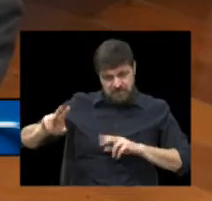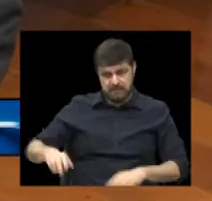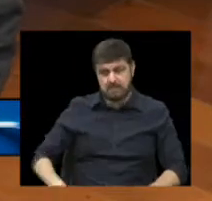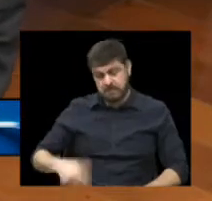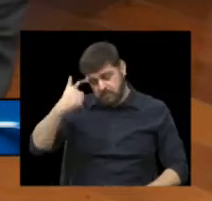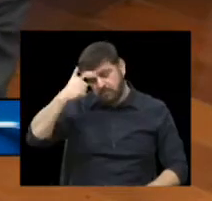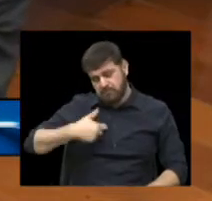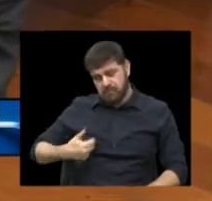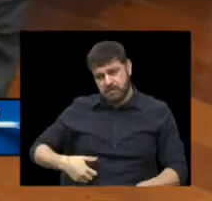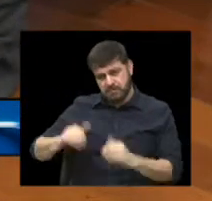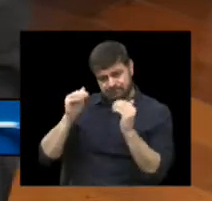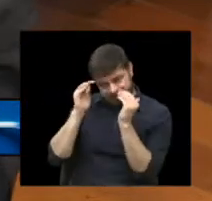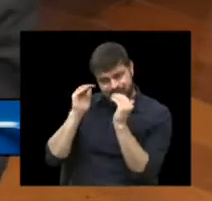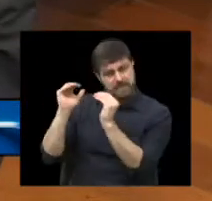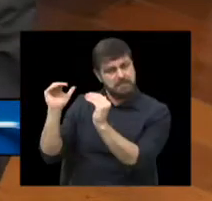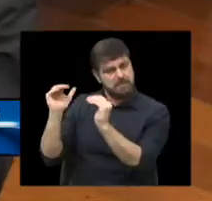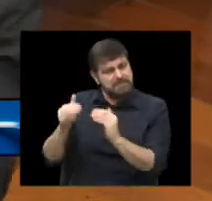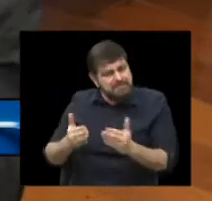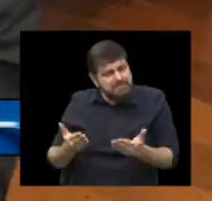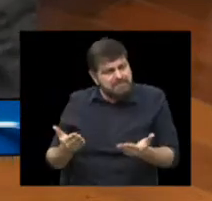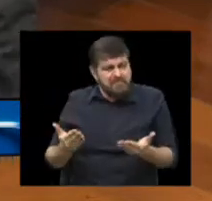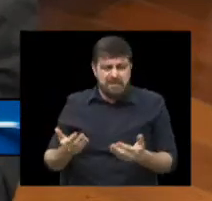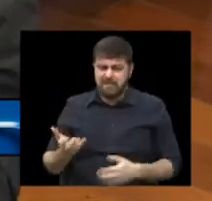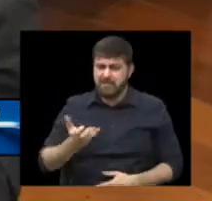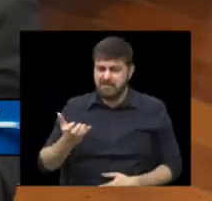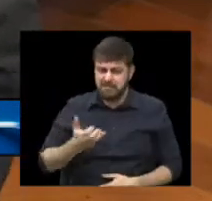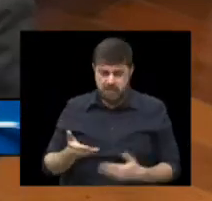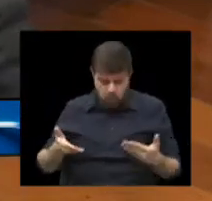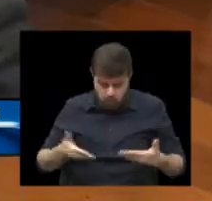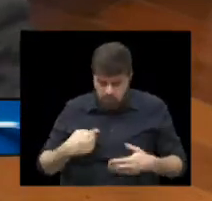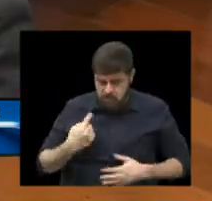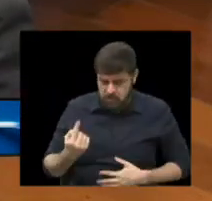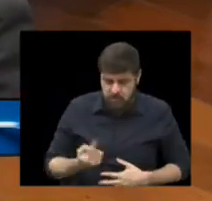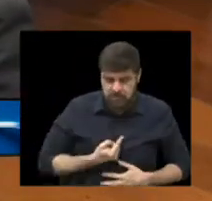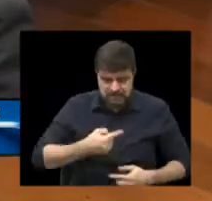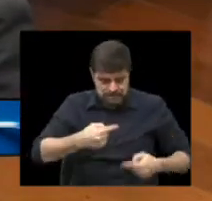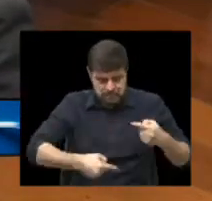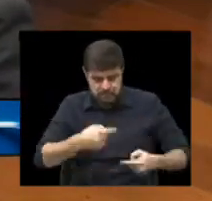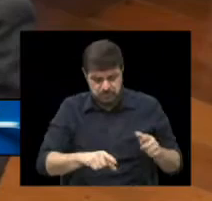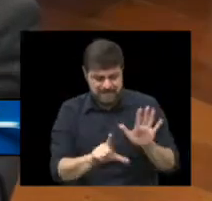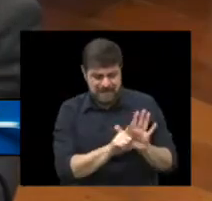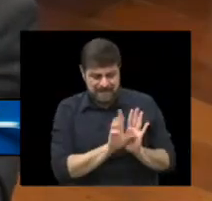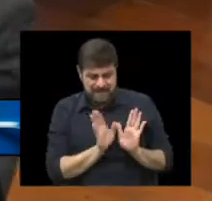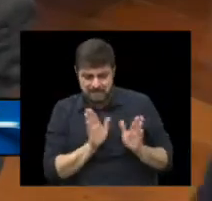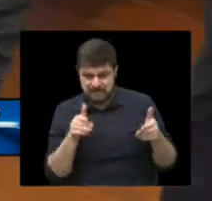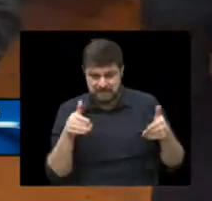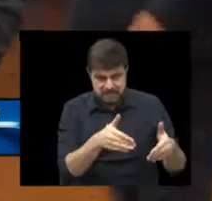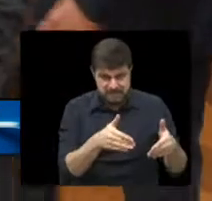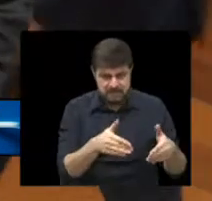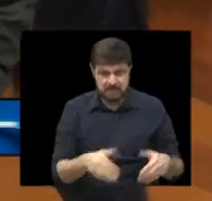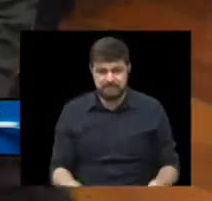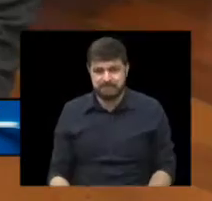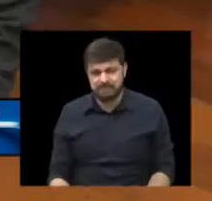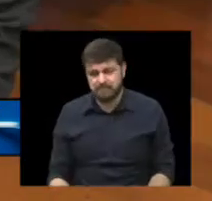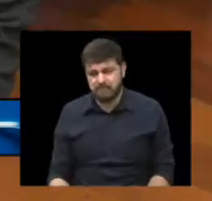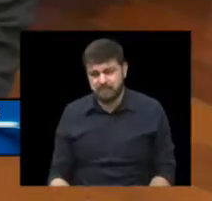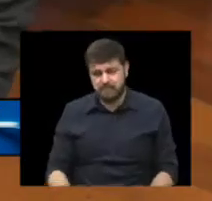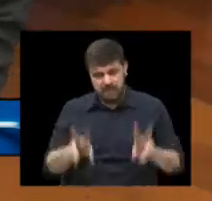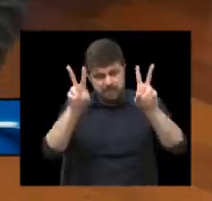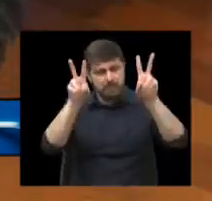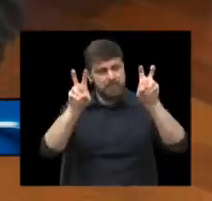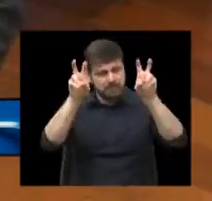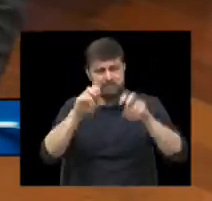meu respeito. Porém, eu quero dizer que, muito embora hoje nós estejamos discutindo a legalidade e não o mérito, mas o tema é